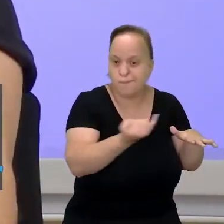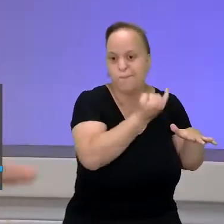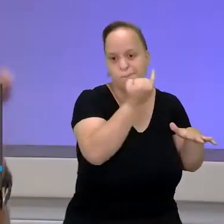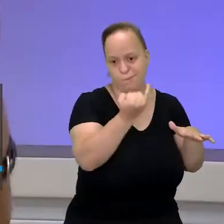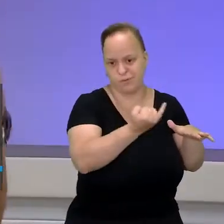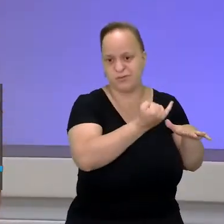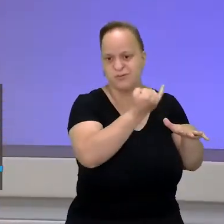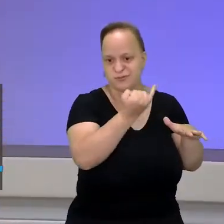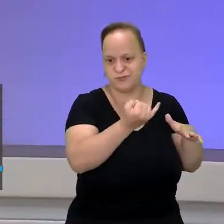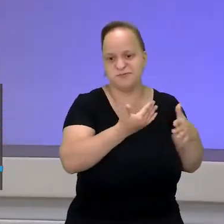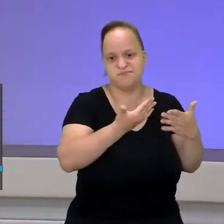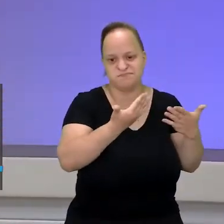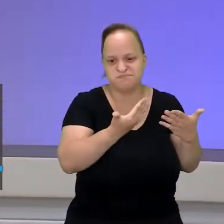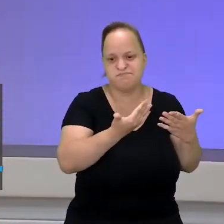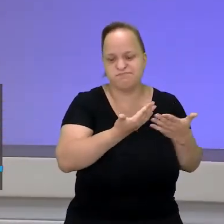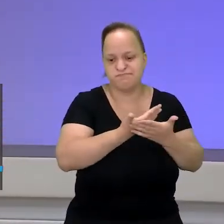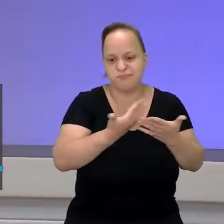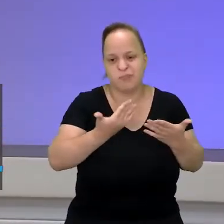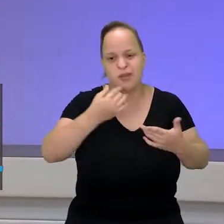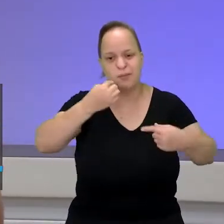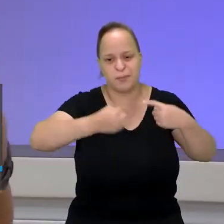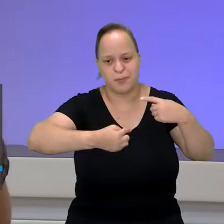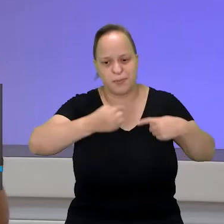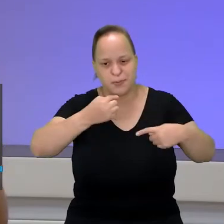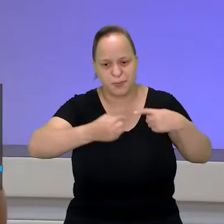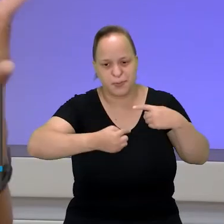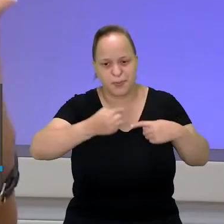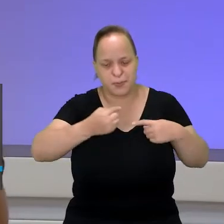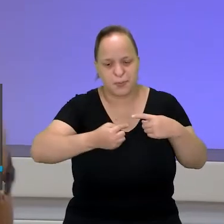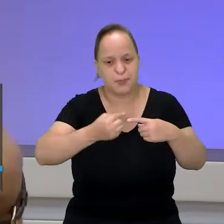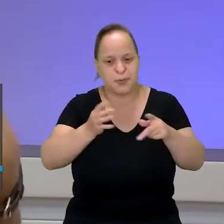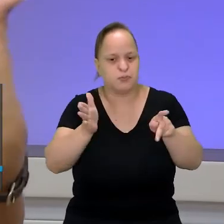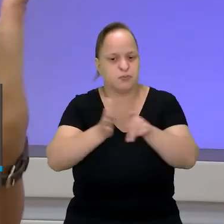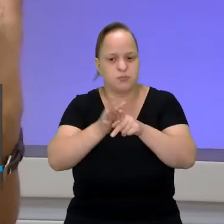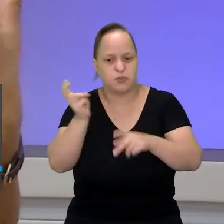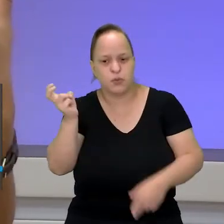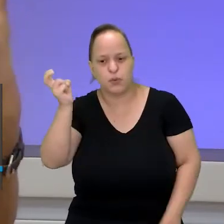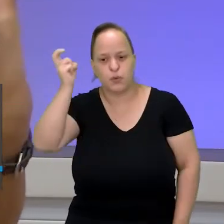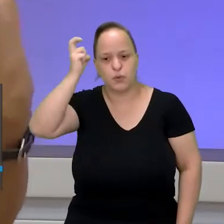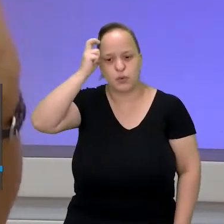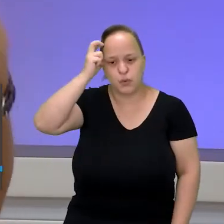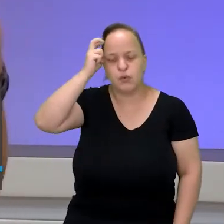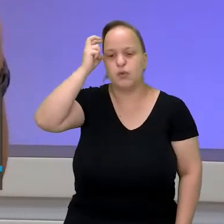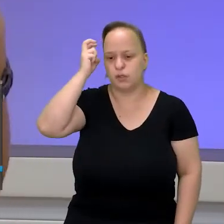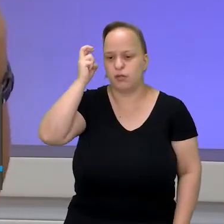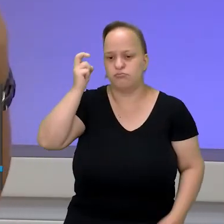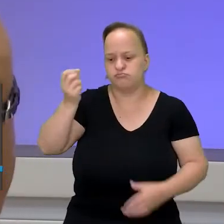Então, por isso que a gente está falando, esse aspecto cultural de cultivo, né,